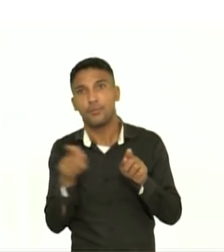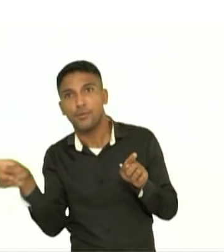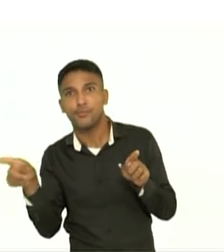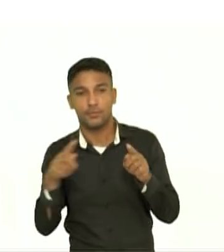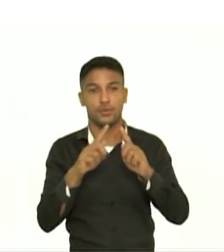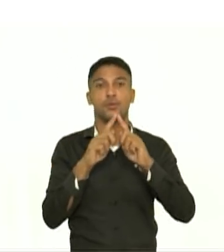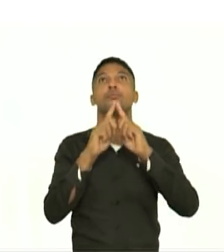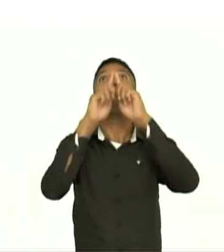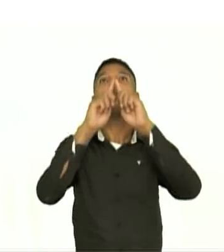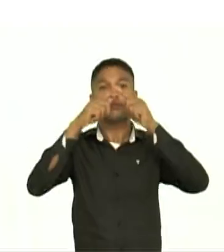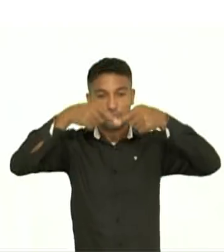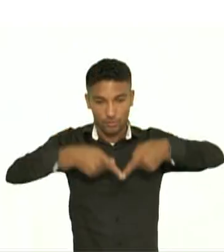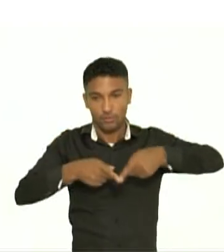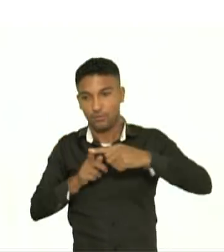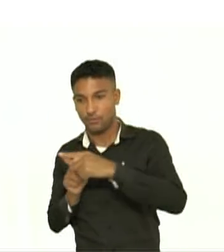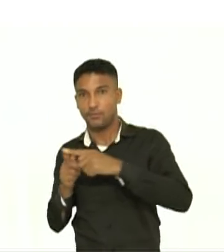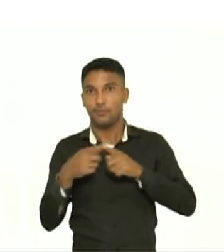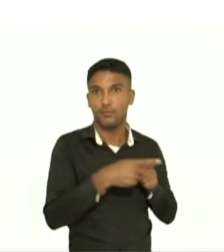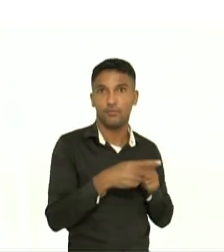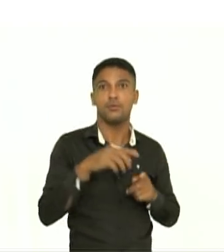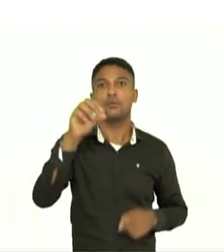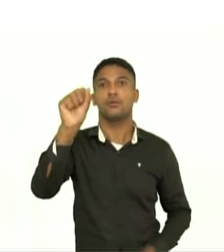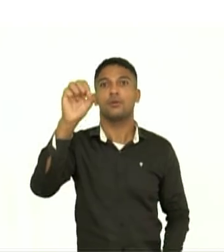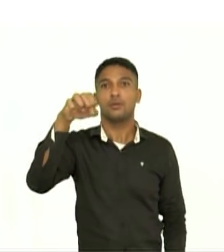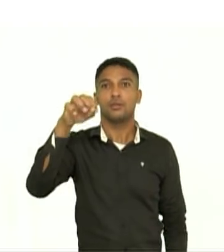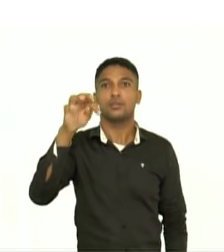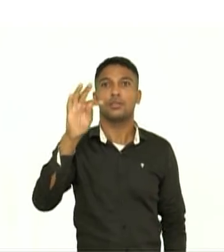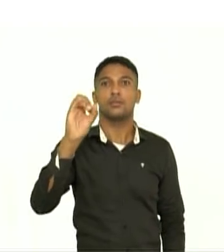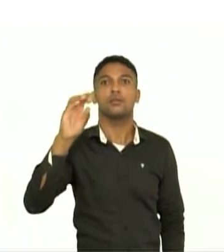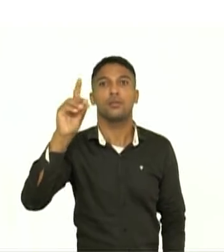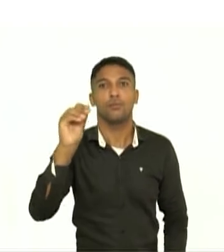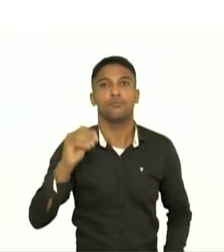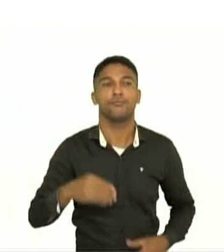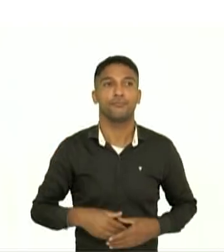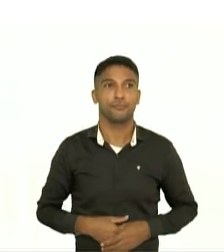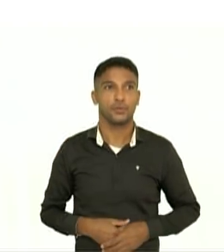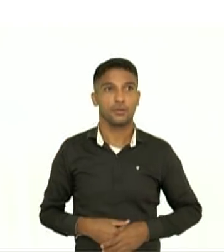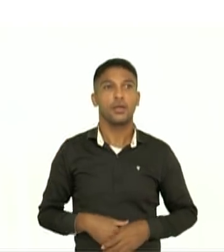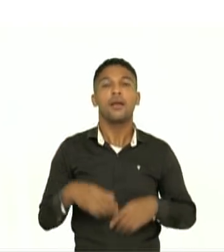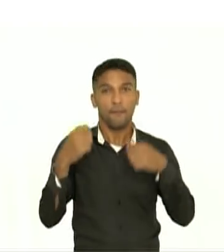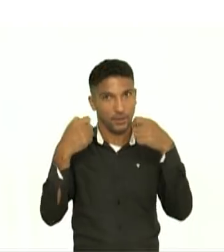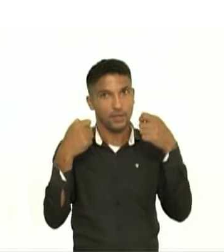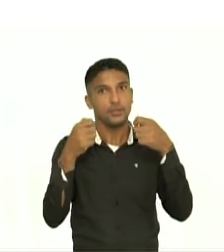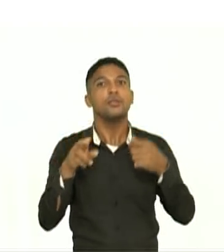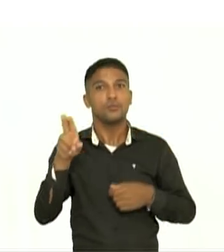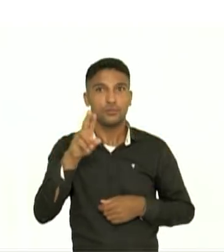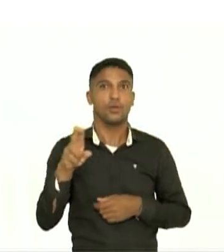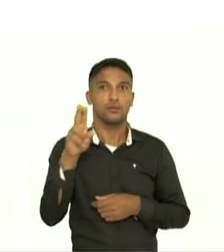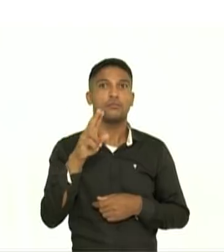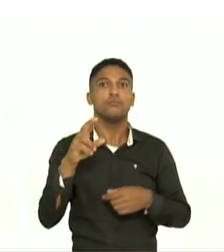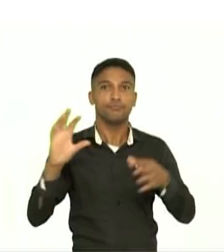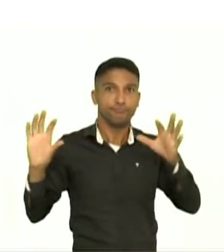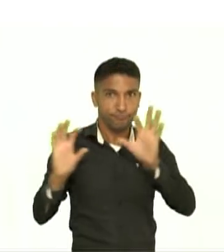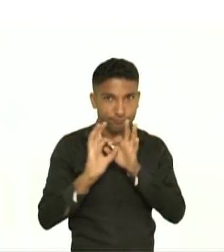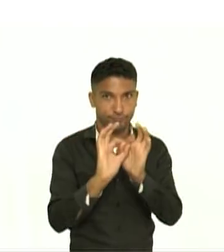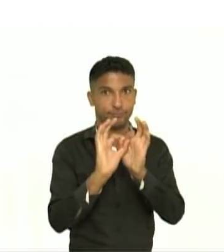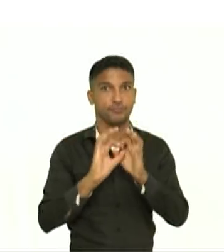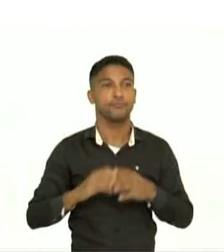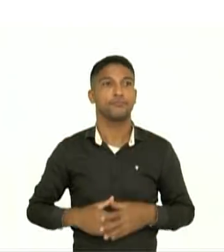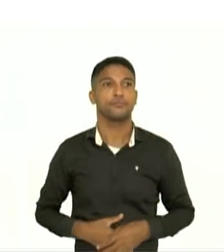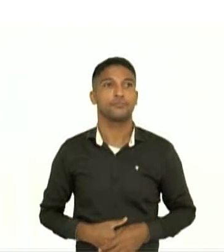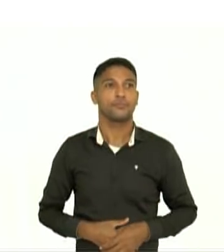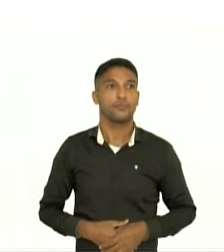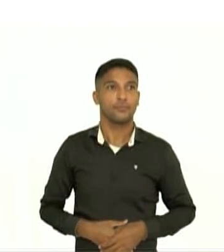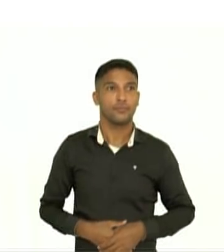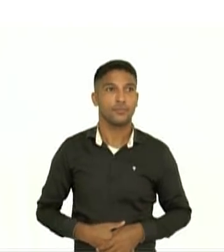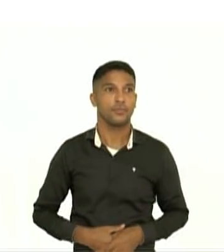módulo, que representa a intensidade, direção e sentido dela. Está completamente definida, como eu conversei anteriormente com vocês, tá?